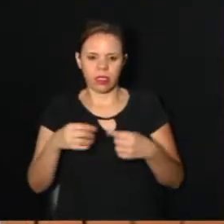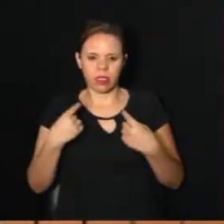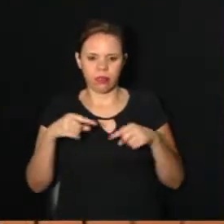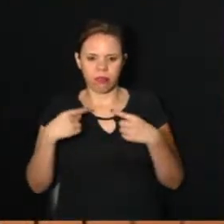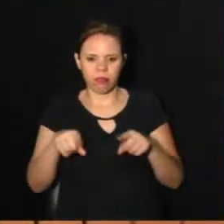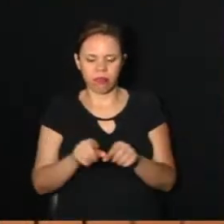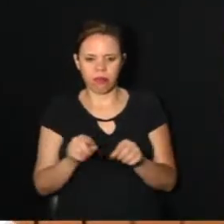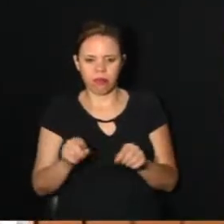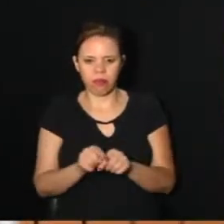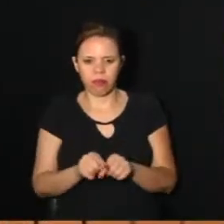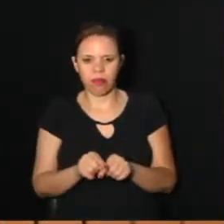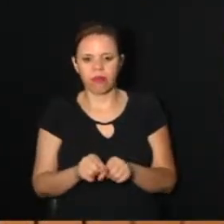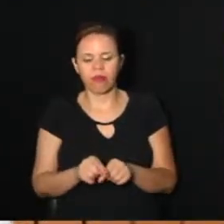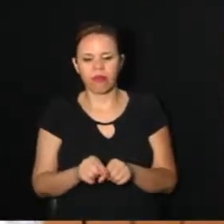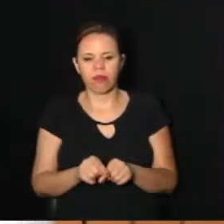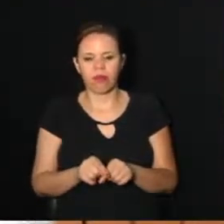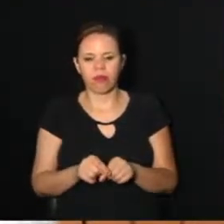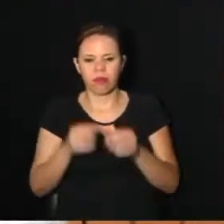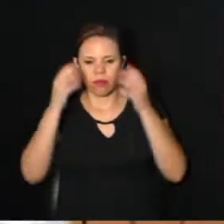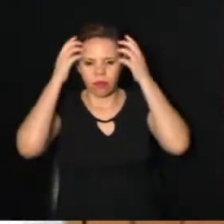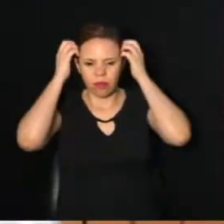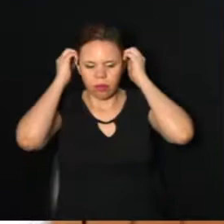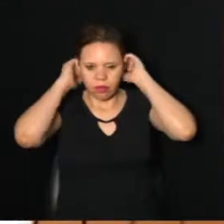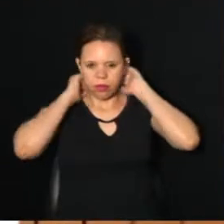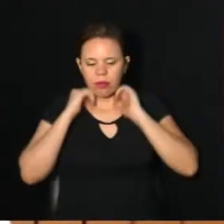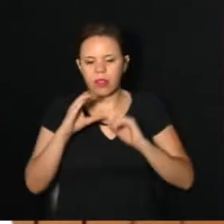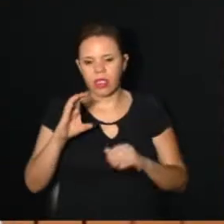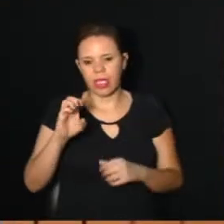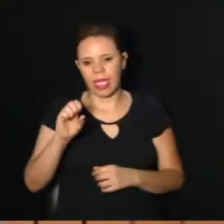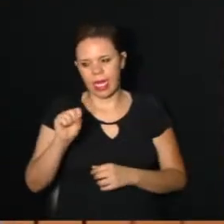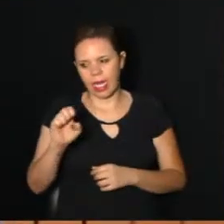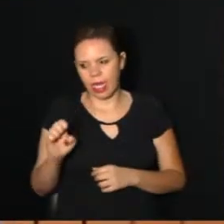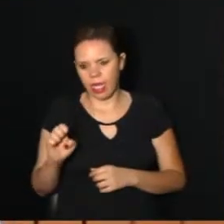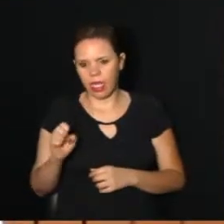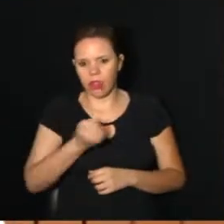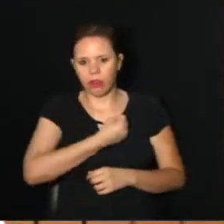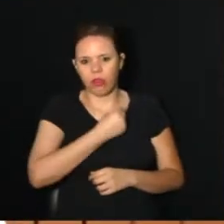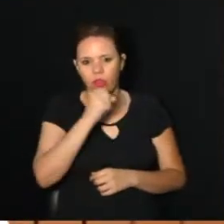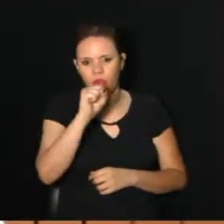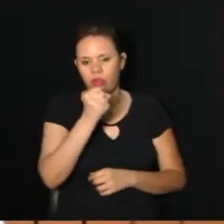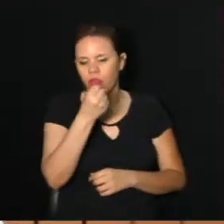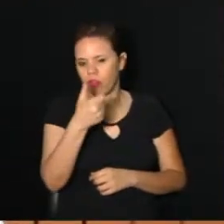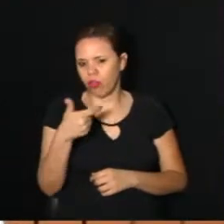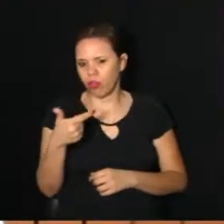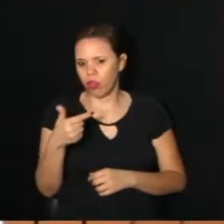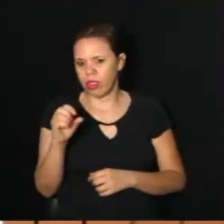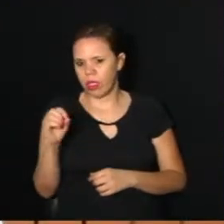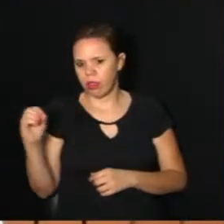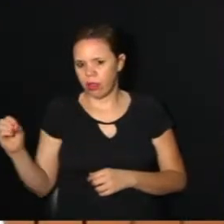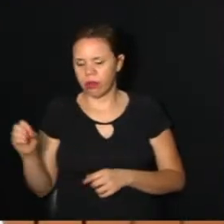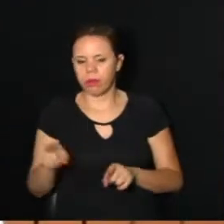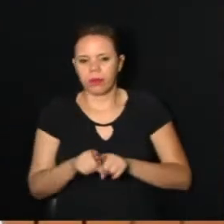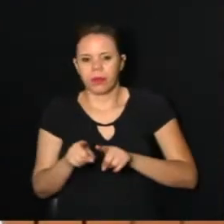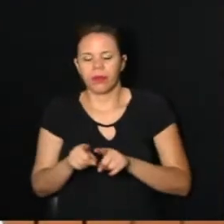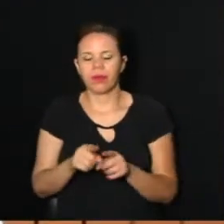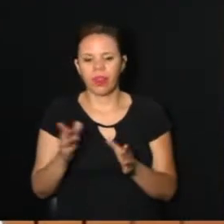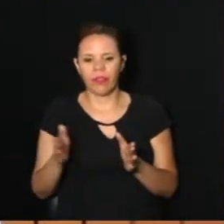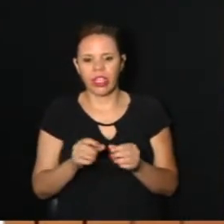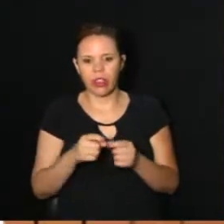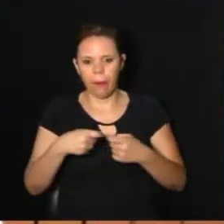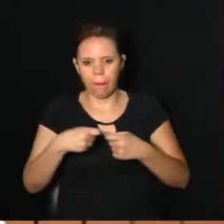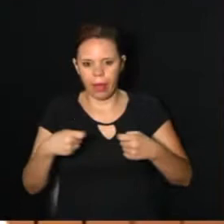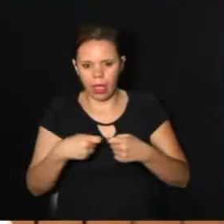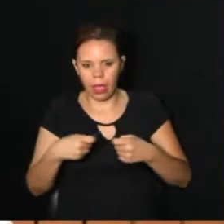envasamento e empacotamento, dependendo do KNAI, até o 829200, pulando um pouquinho, fabricação de meias,